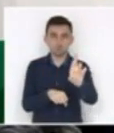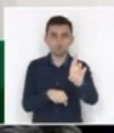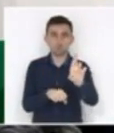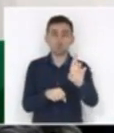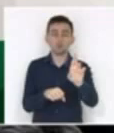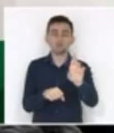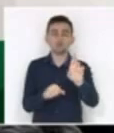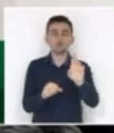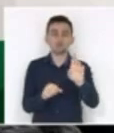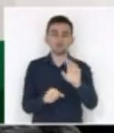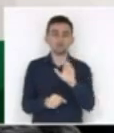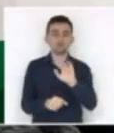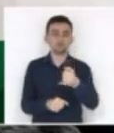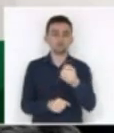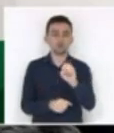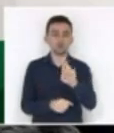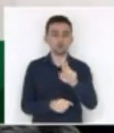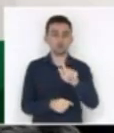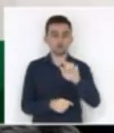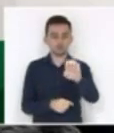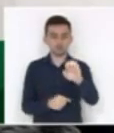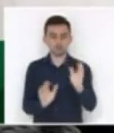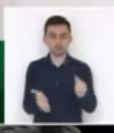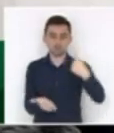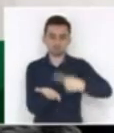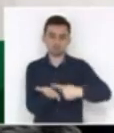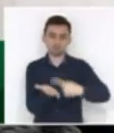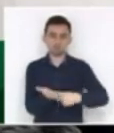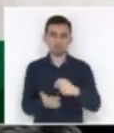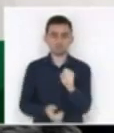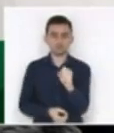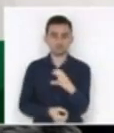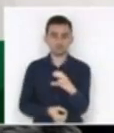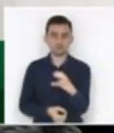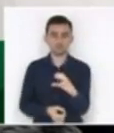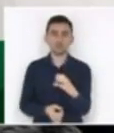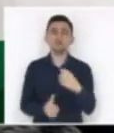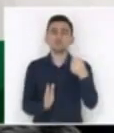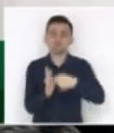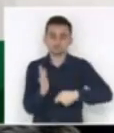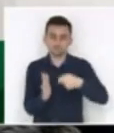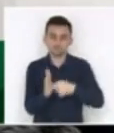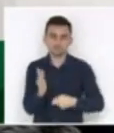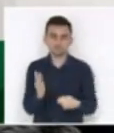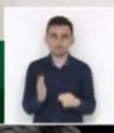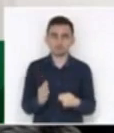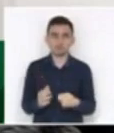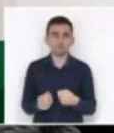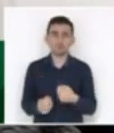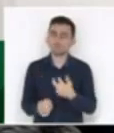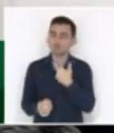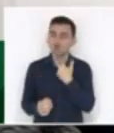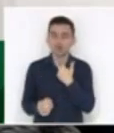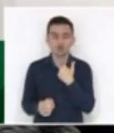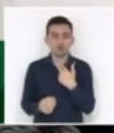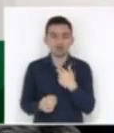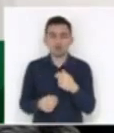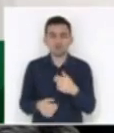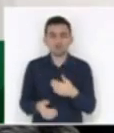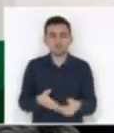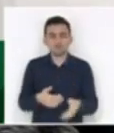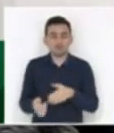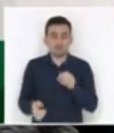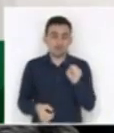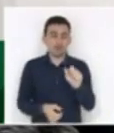agendada para logo mais em Santa Catarina, vai ser cobrado e não adianta a NTT